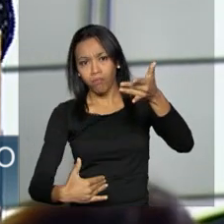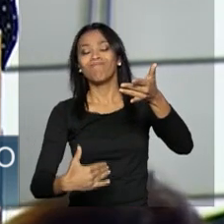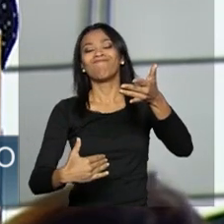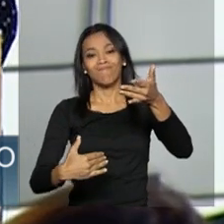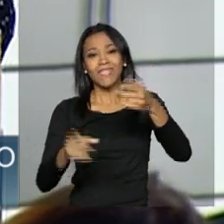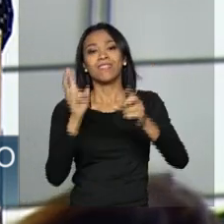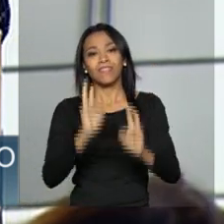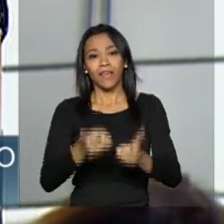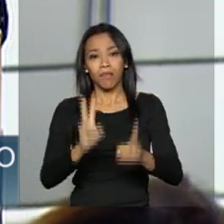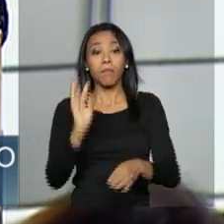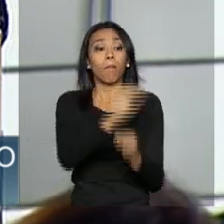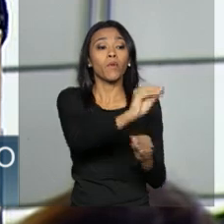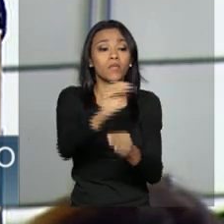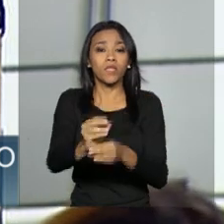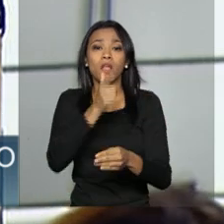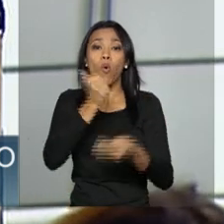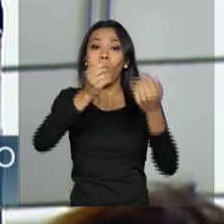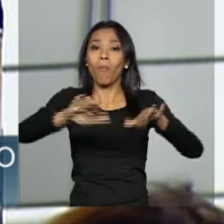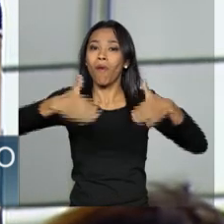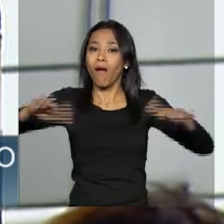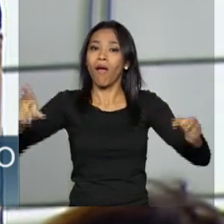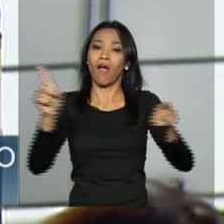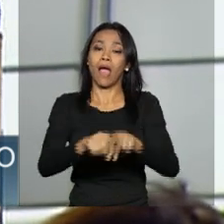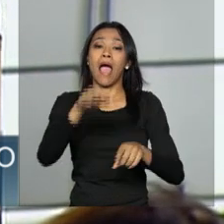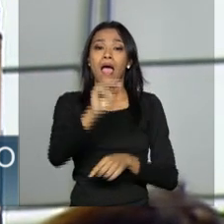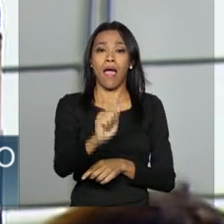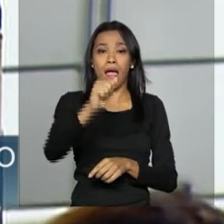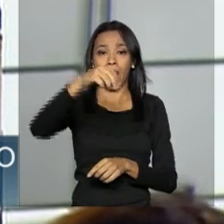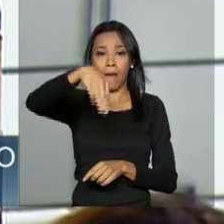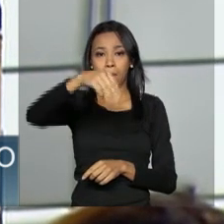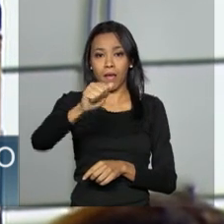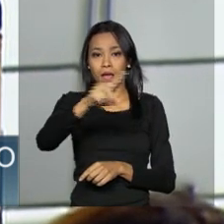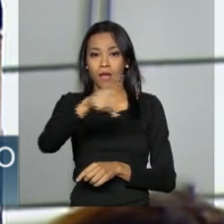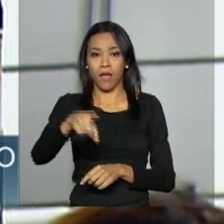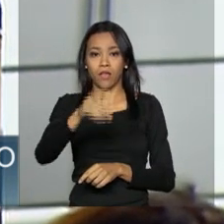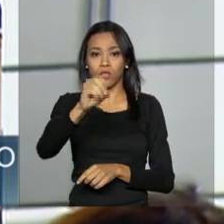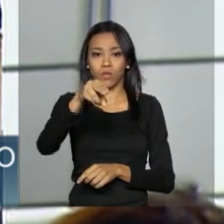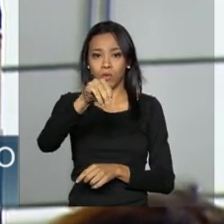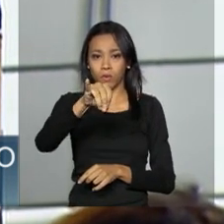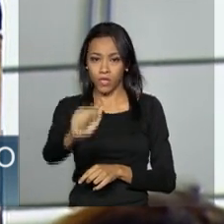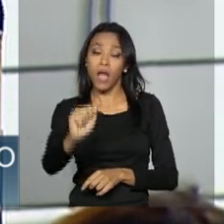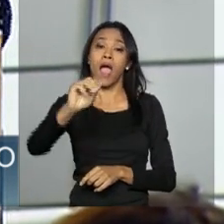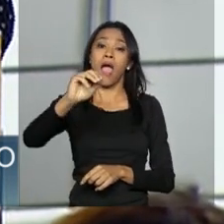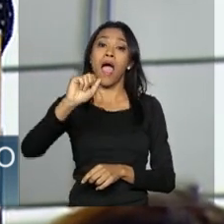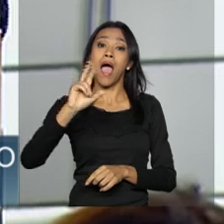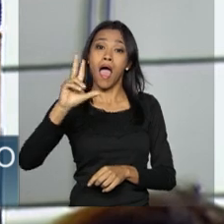nossas águas jurisdicionais, a Amazônia Azul e as malhas